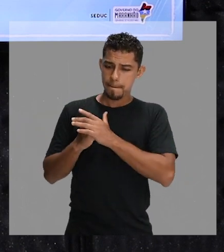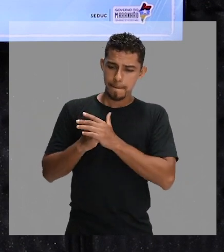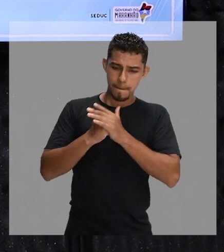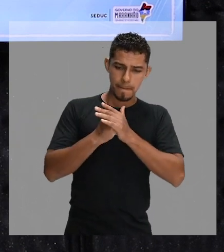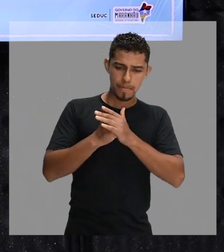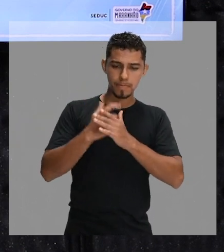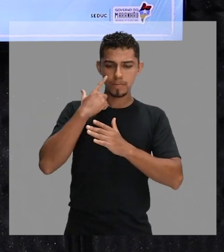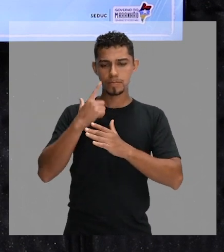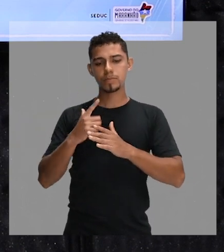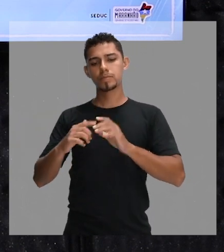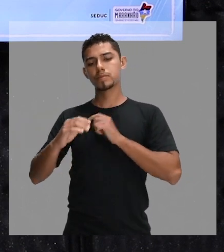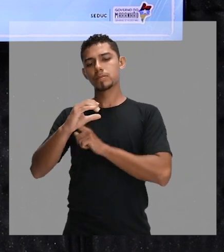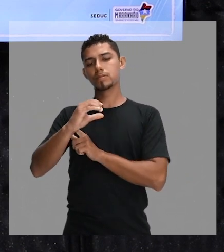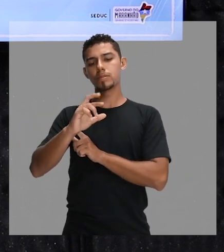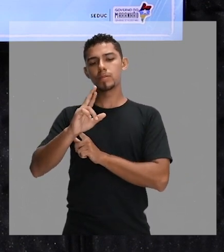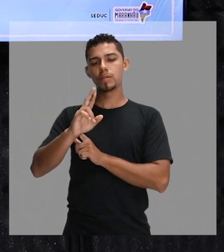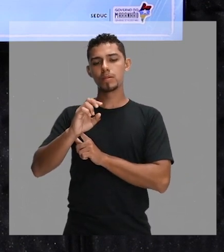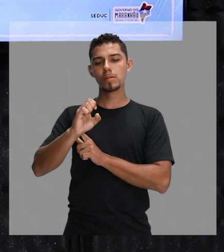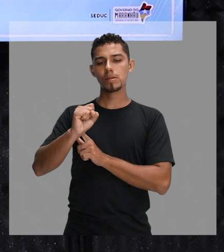crosta terrestre.